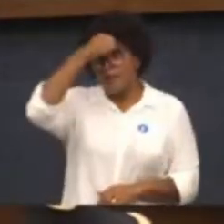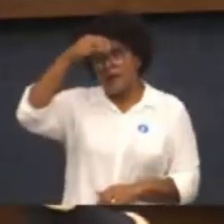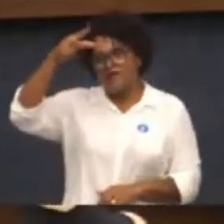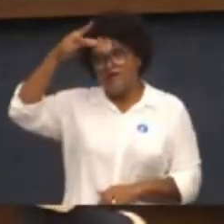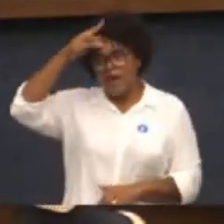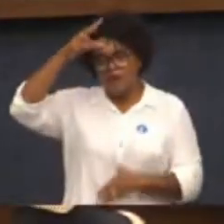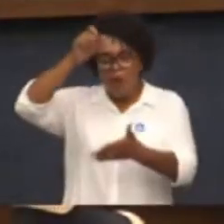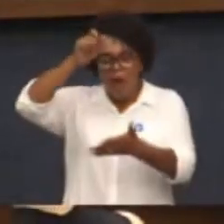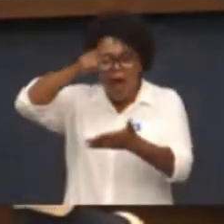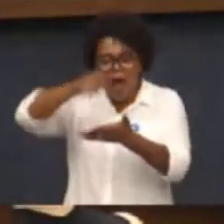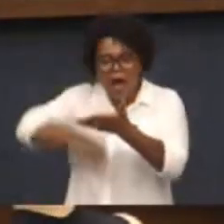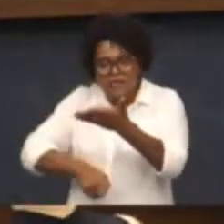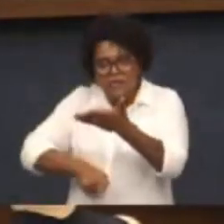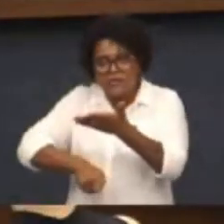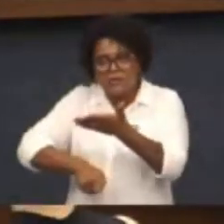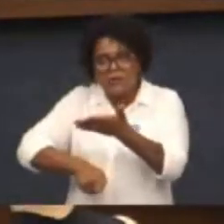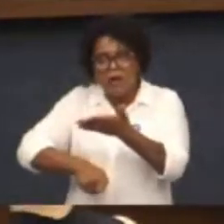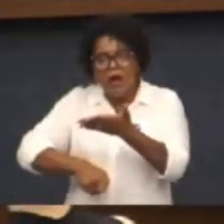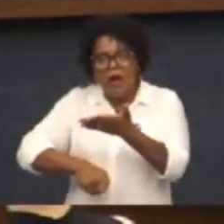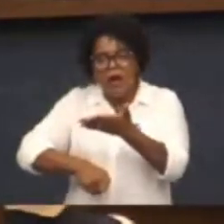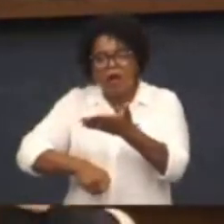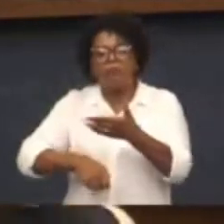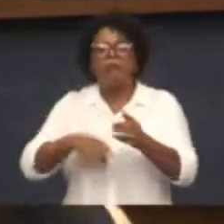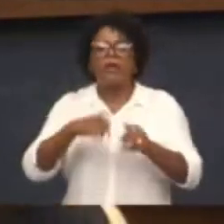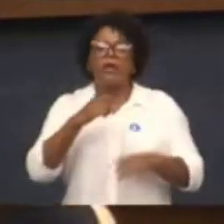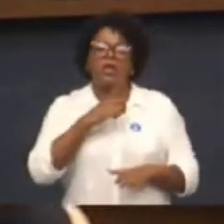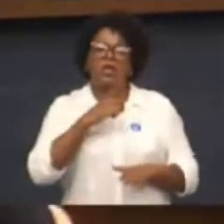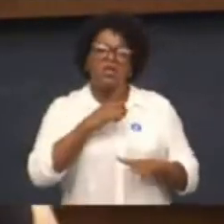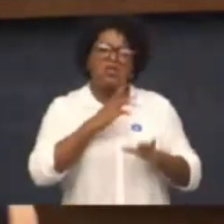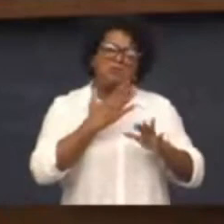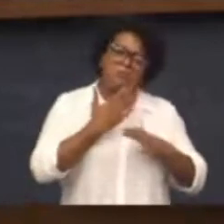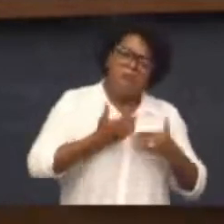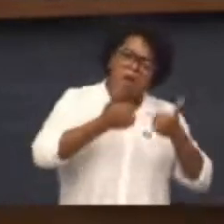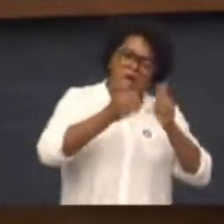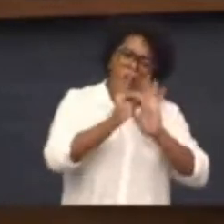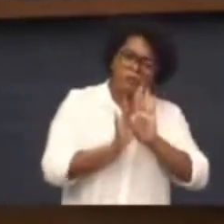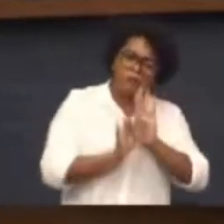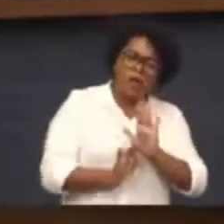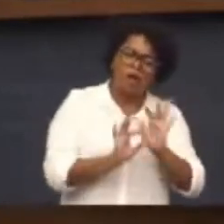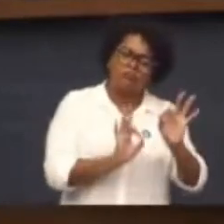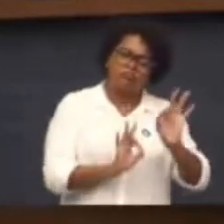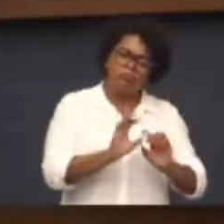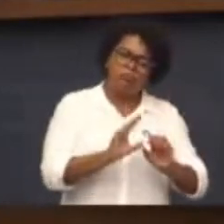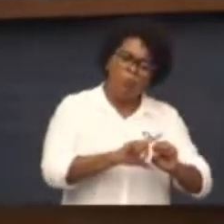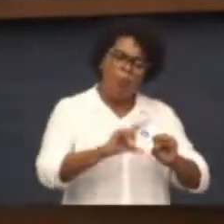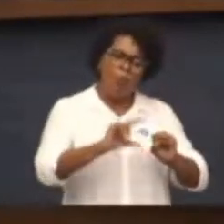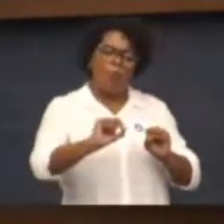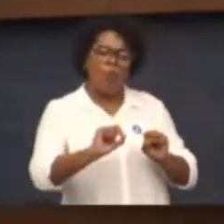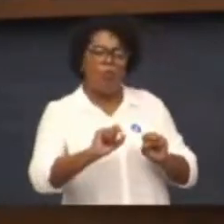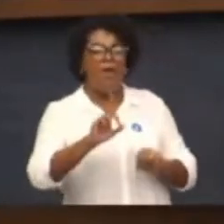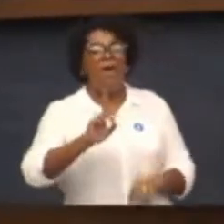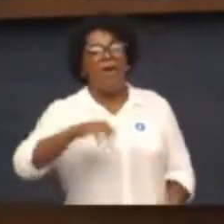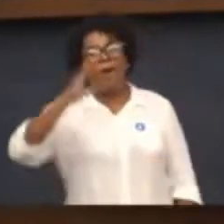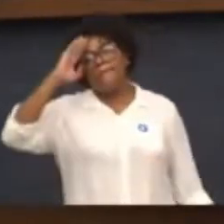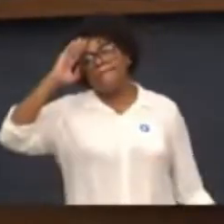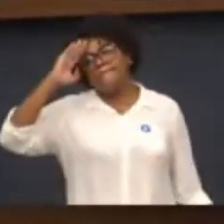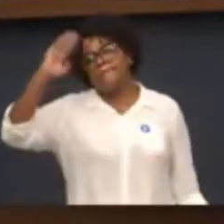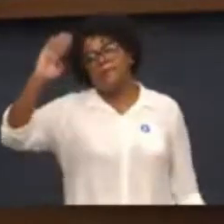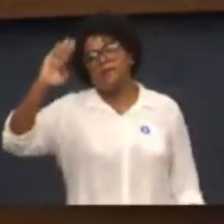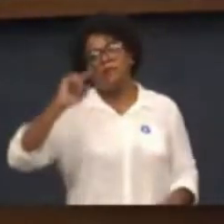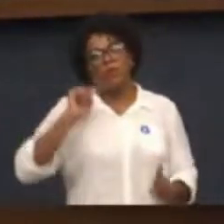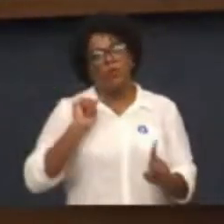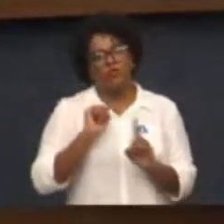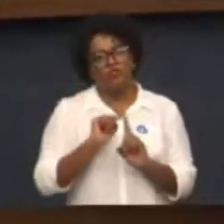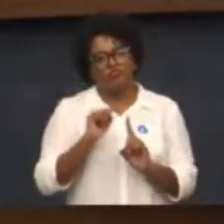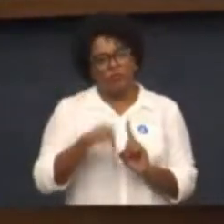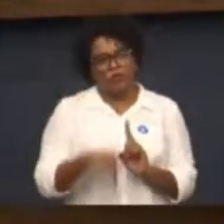e ajustar, assim, algum artigo, melhorar algum texto, e esse foi o nosso principal objetivo. Quando, no início do